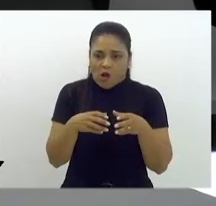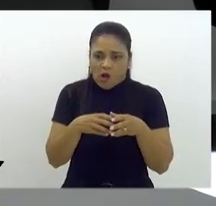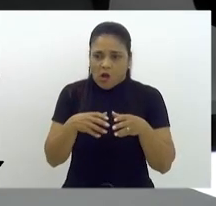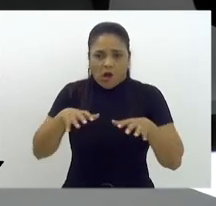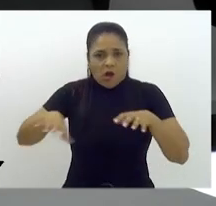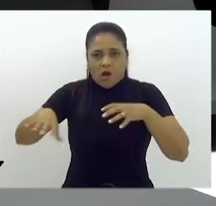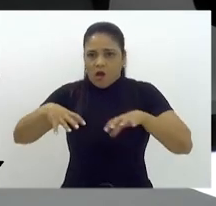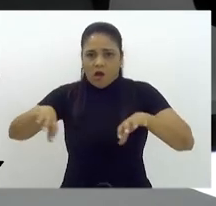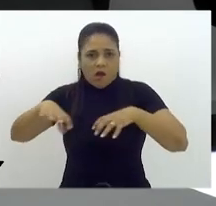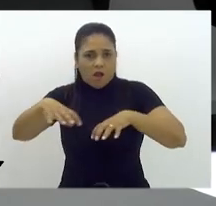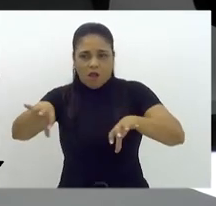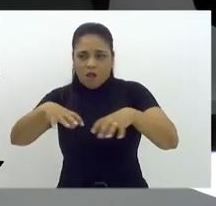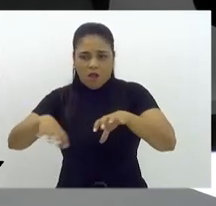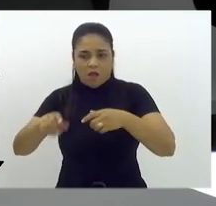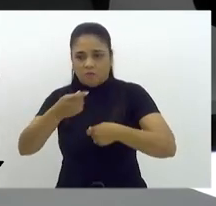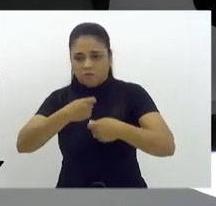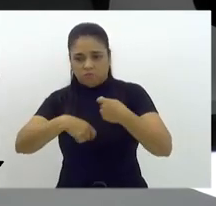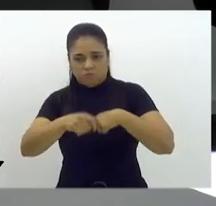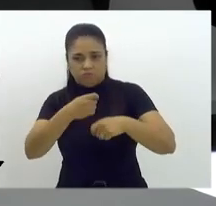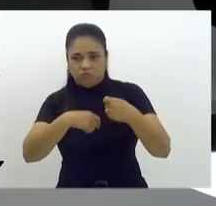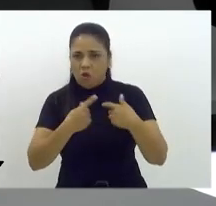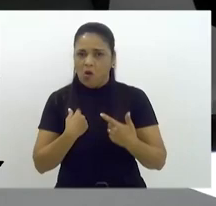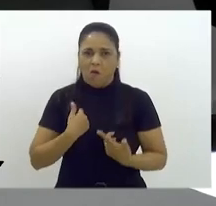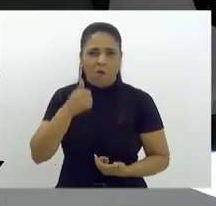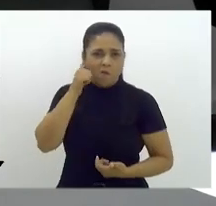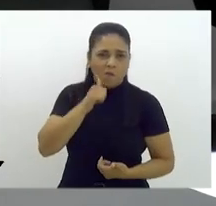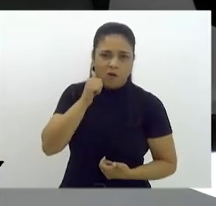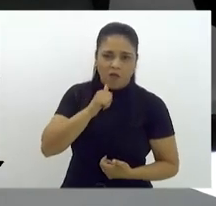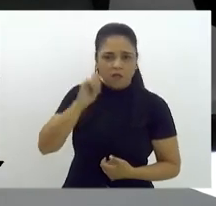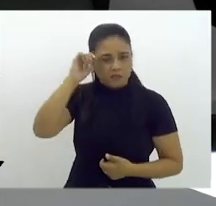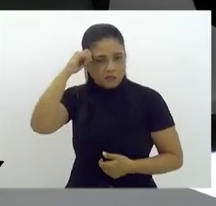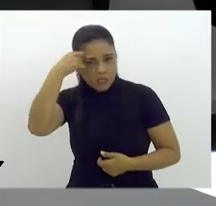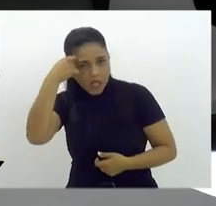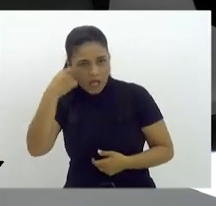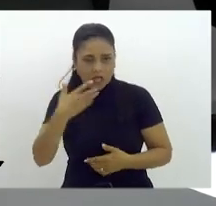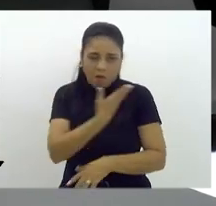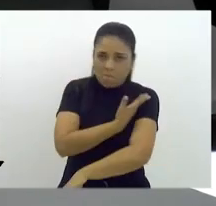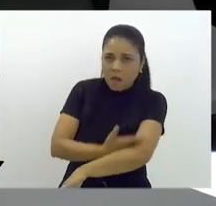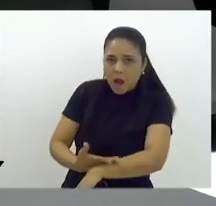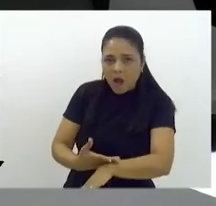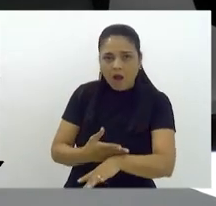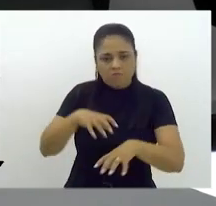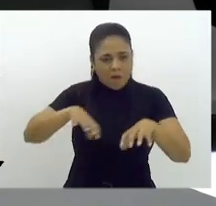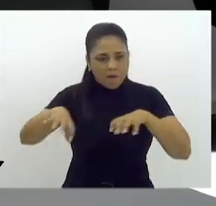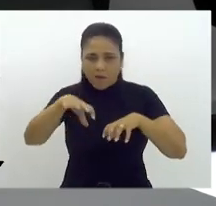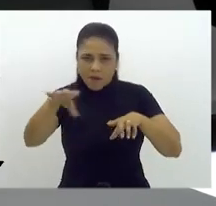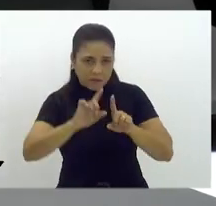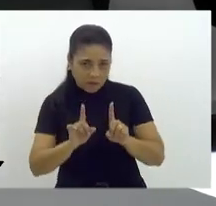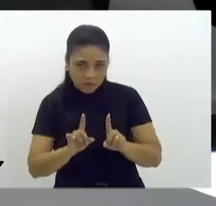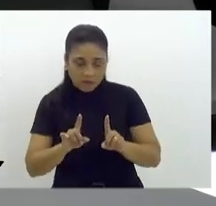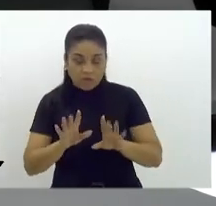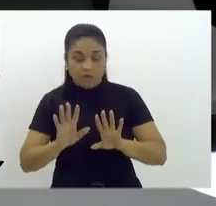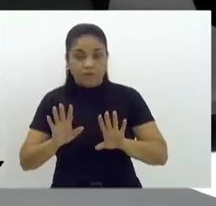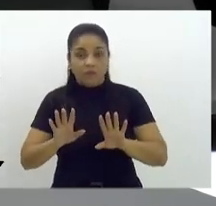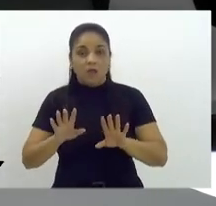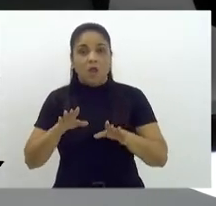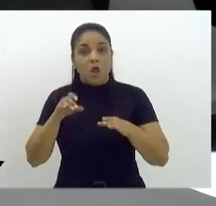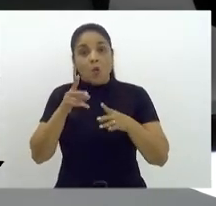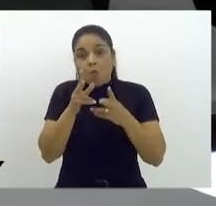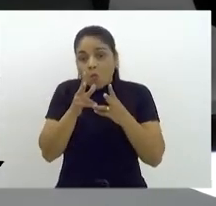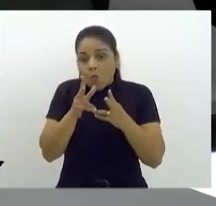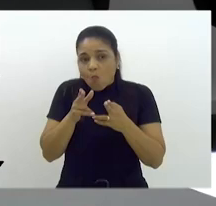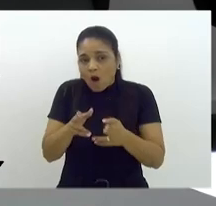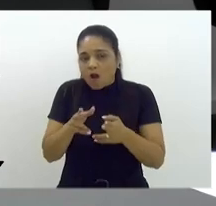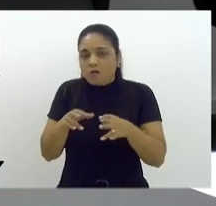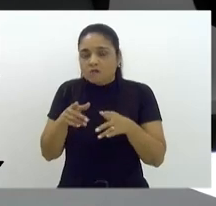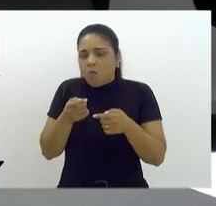mas por cor mulheres negras e pardas e mulheres brancas há uma quase uma igualdade de